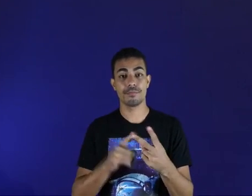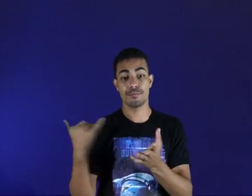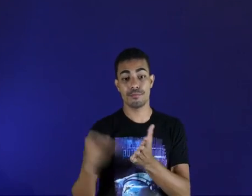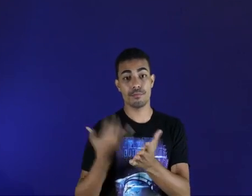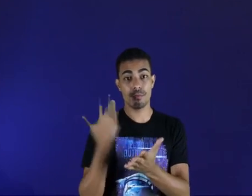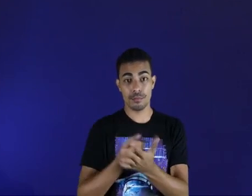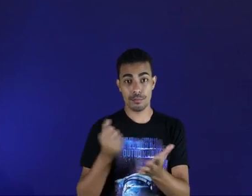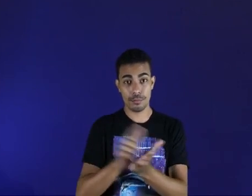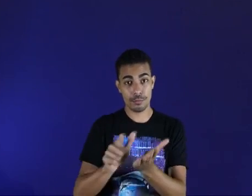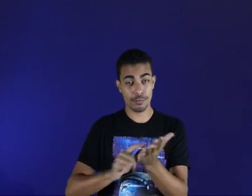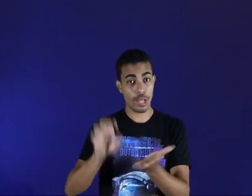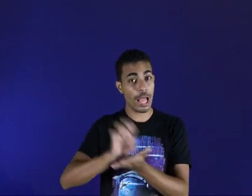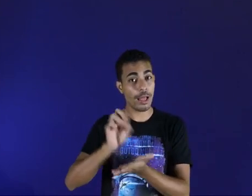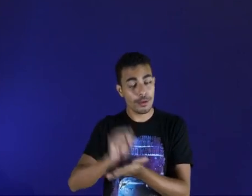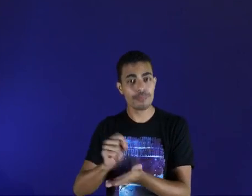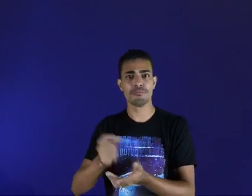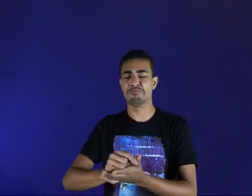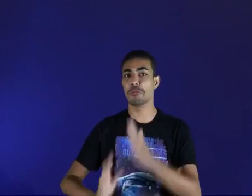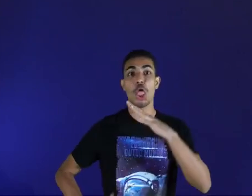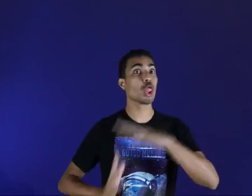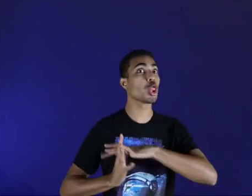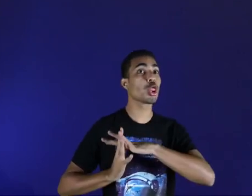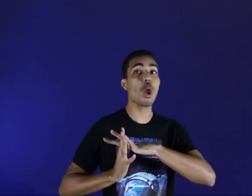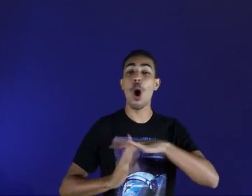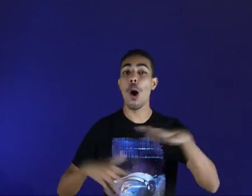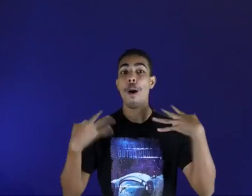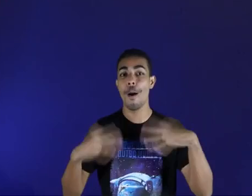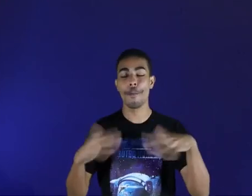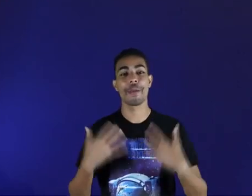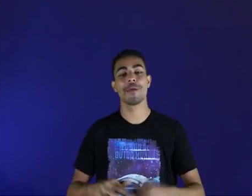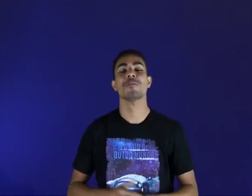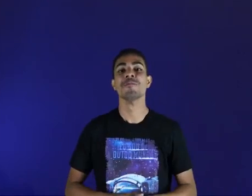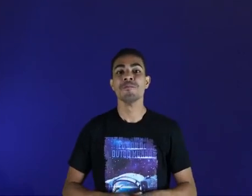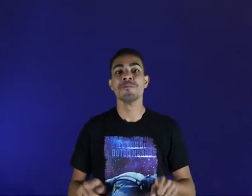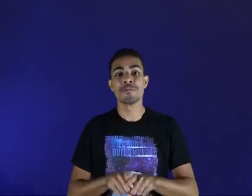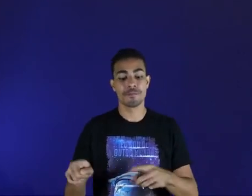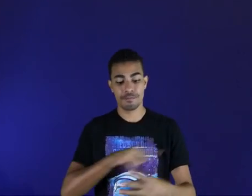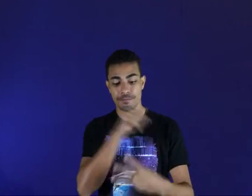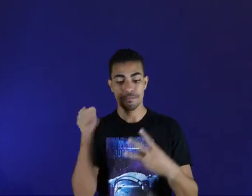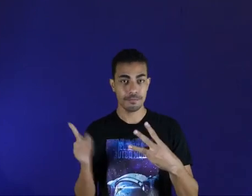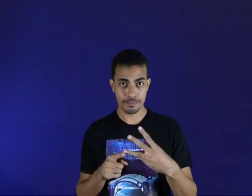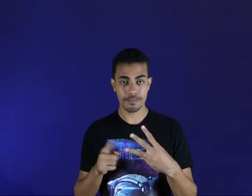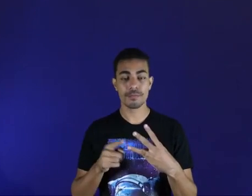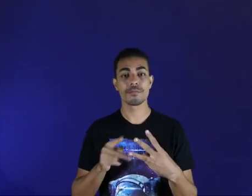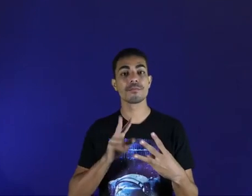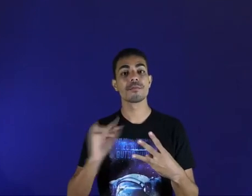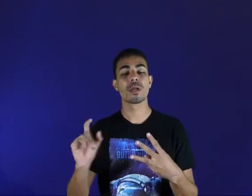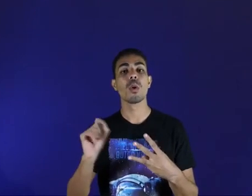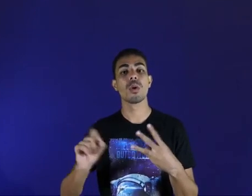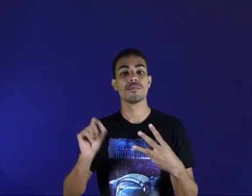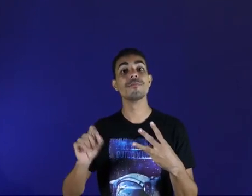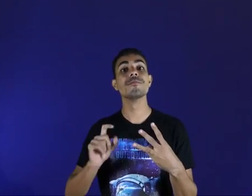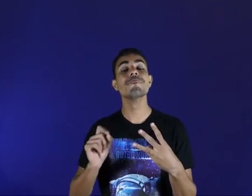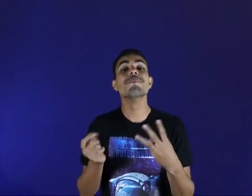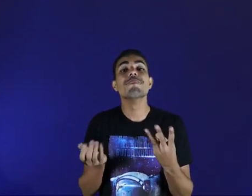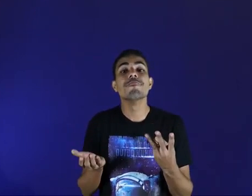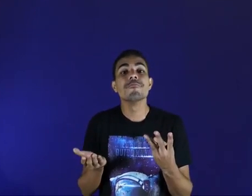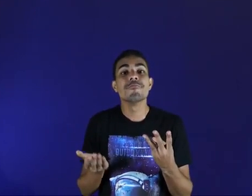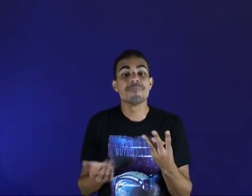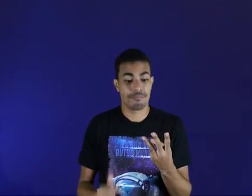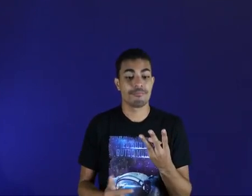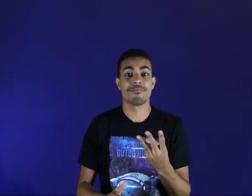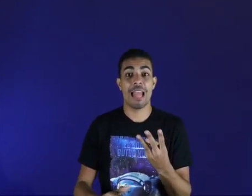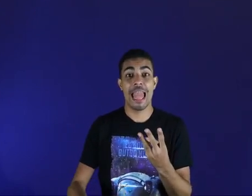escola sabatina. Top, top, top. E o terceiro colocado vai receber nada mais, nada menos que a